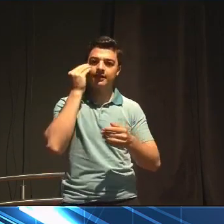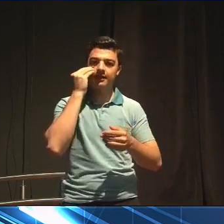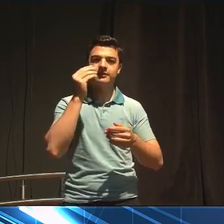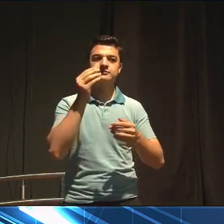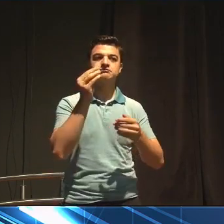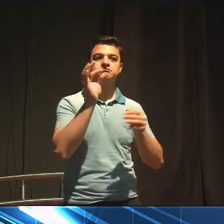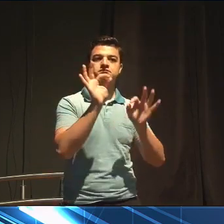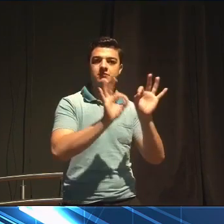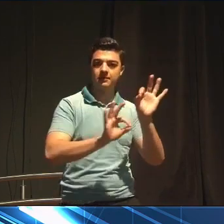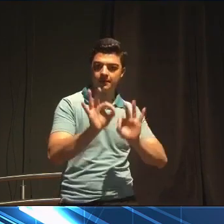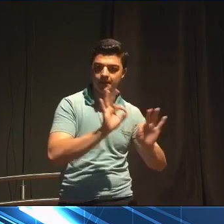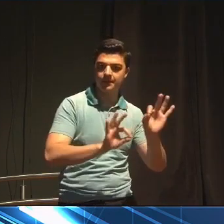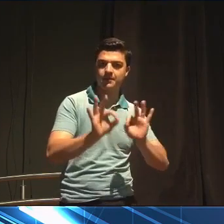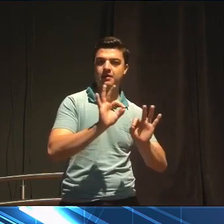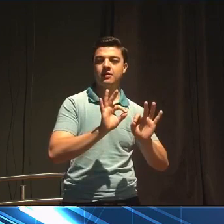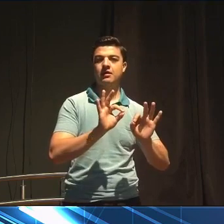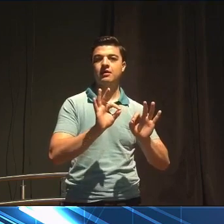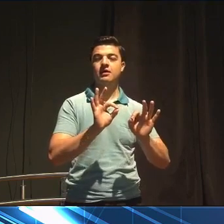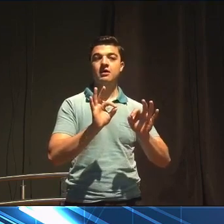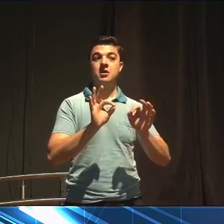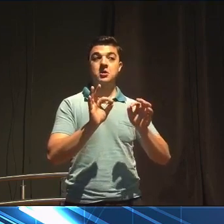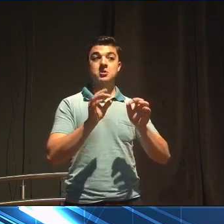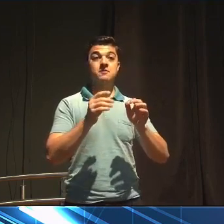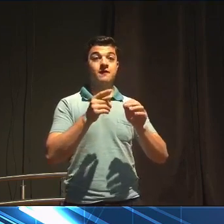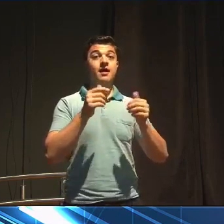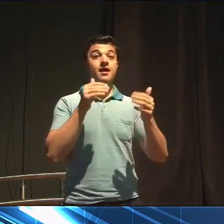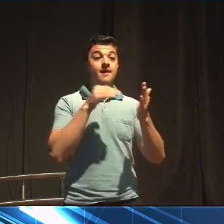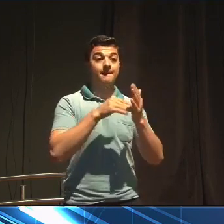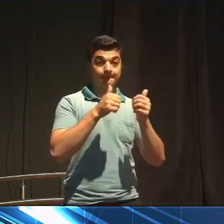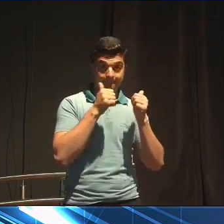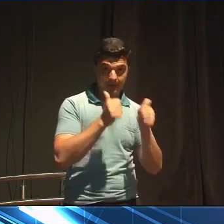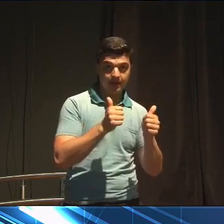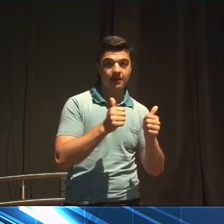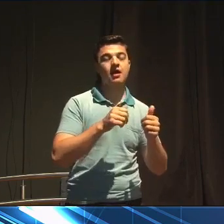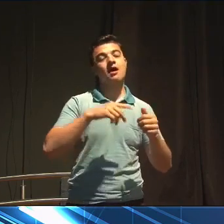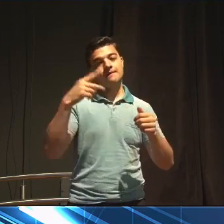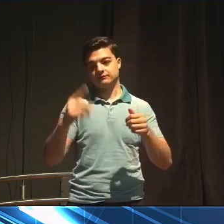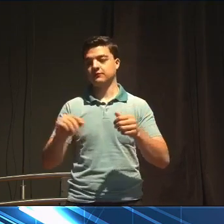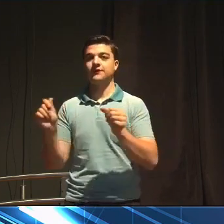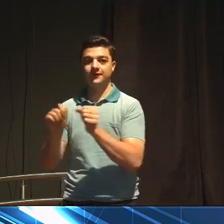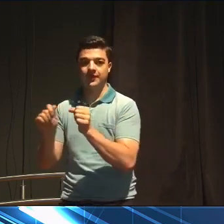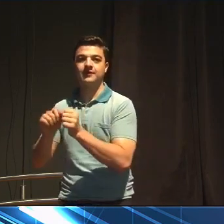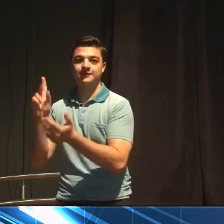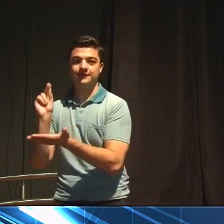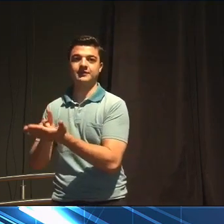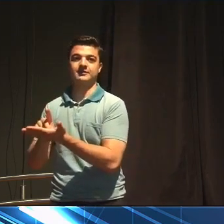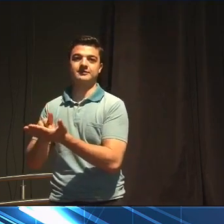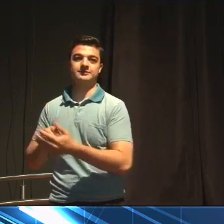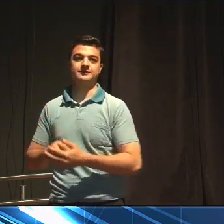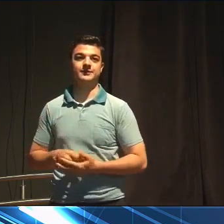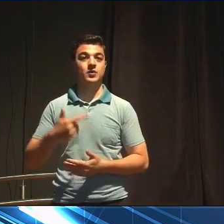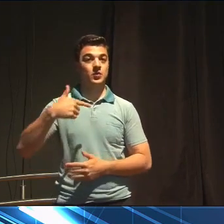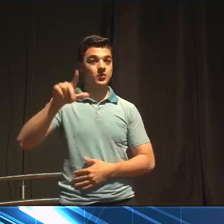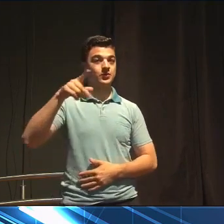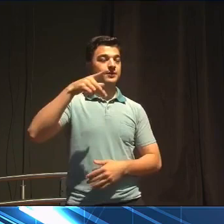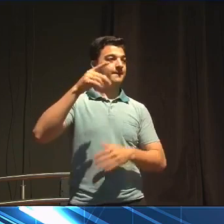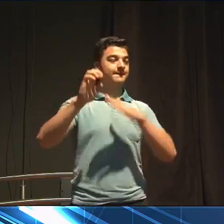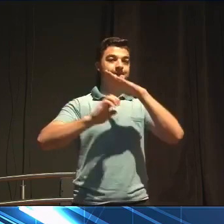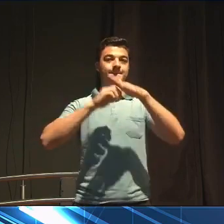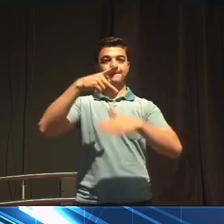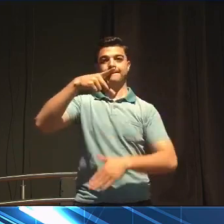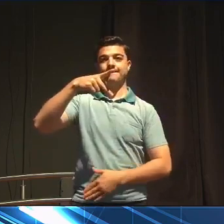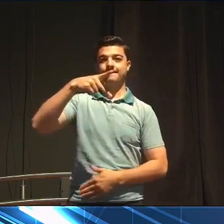ajudá-los até a encontrar a melhor forma de fazer a distribuição. Outro caso legal é da PepsiCo, que eles